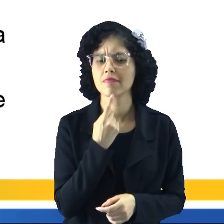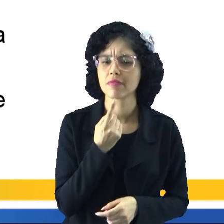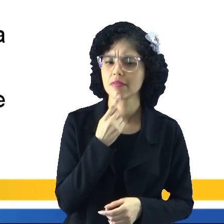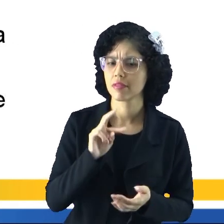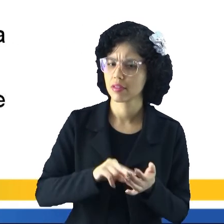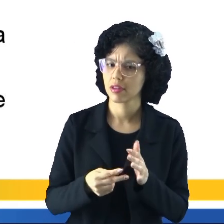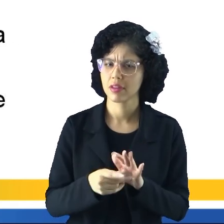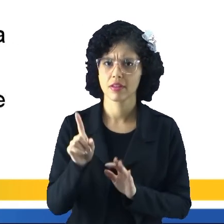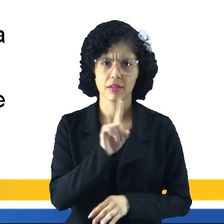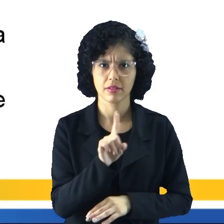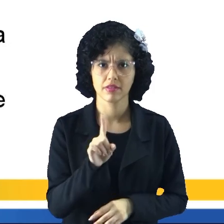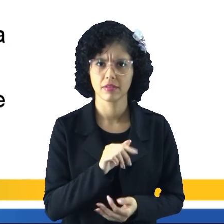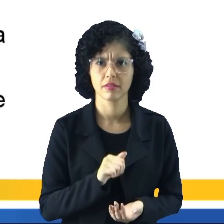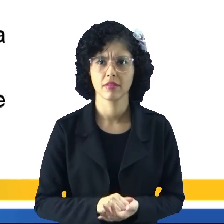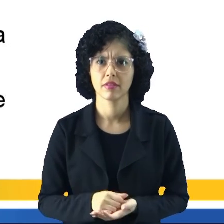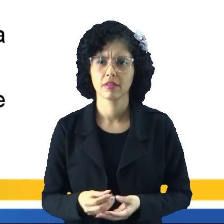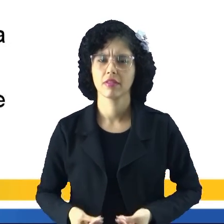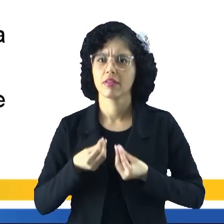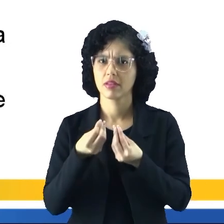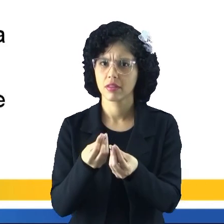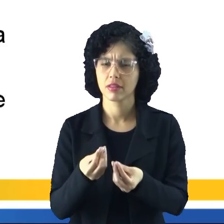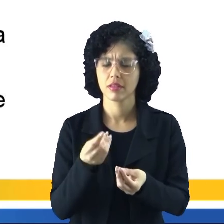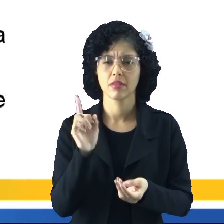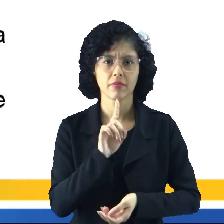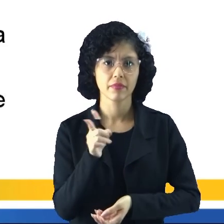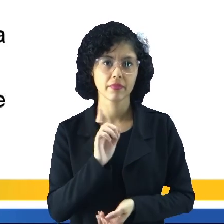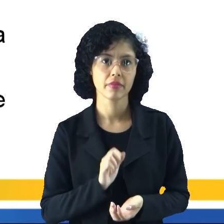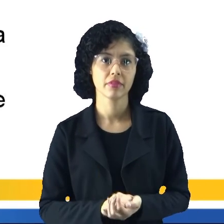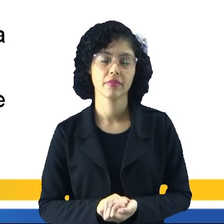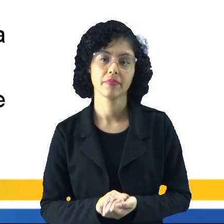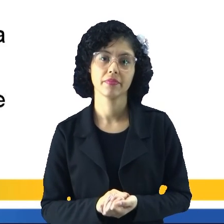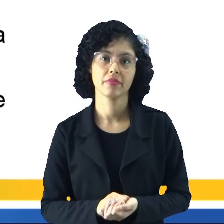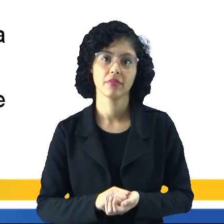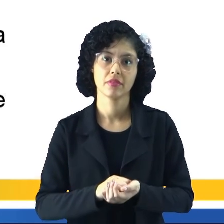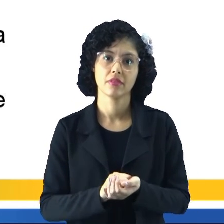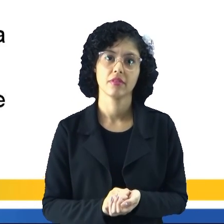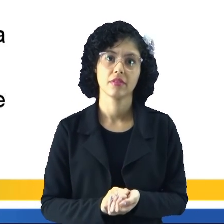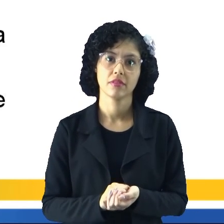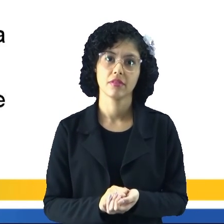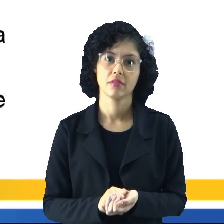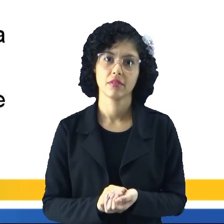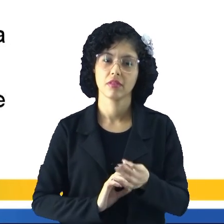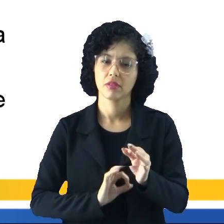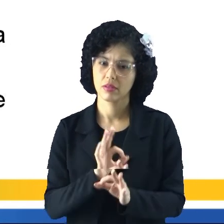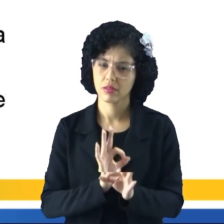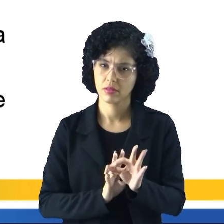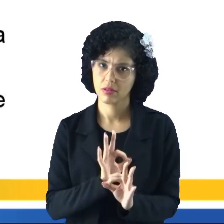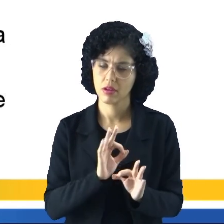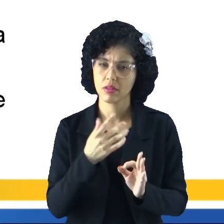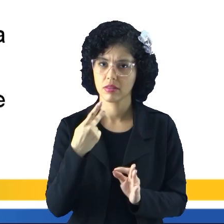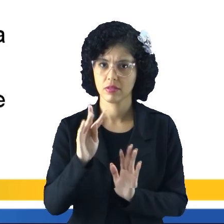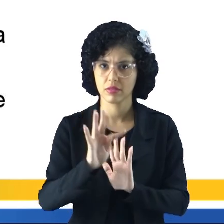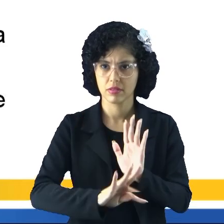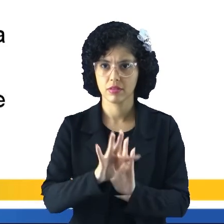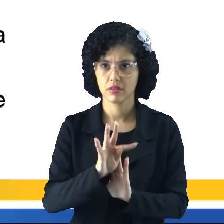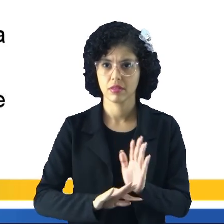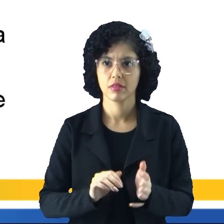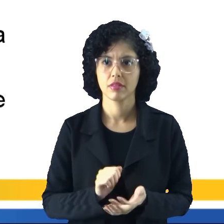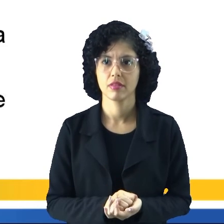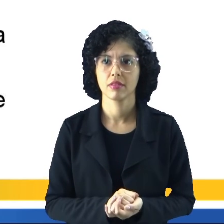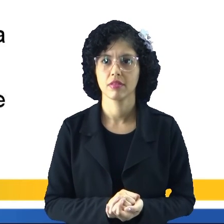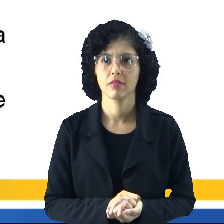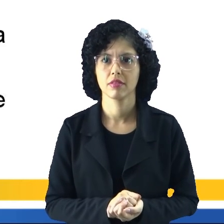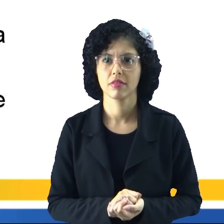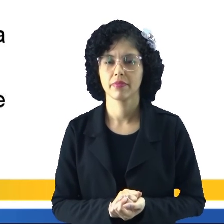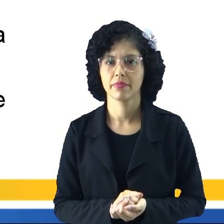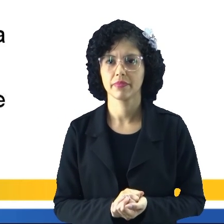não quer dizer que ela está dando devolutiva para ti, não. Ela está fazendo são as correções do teu texto. Então, ele dá uma quebrada